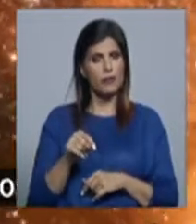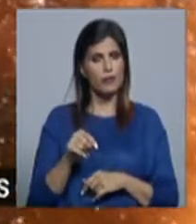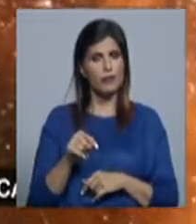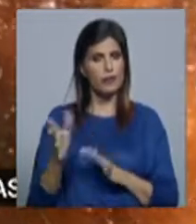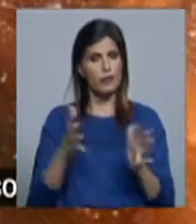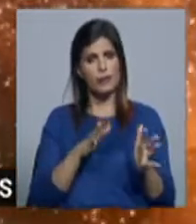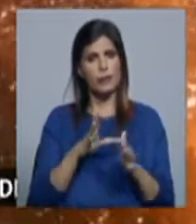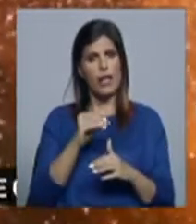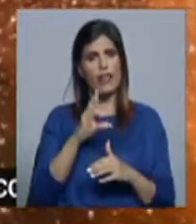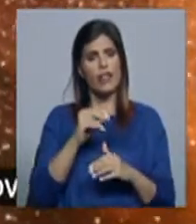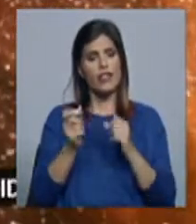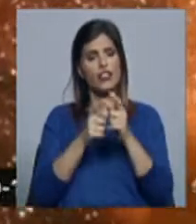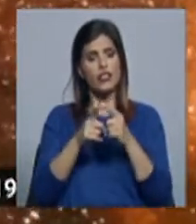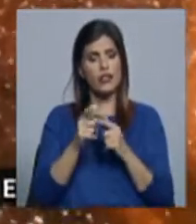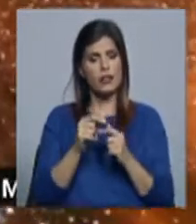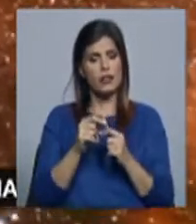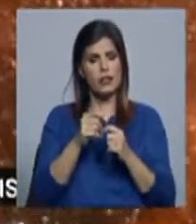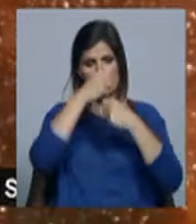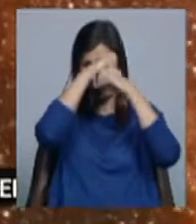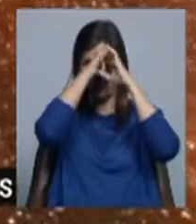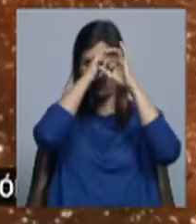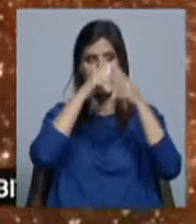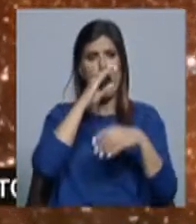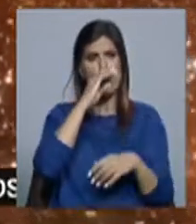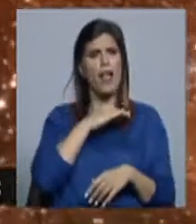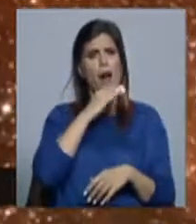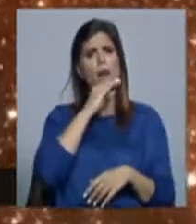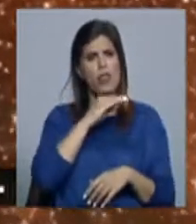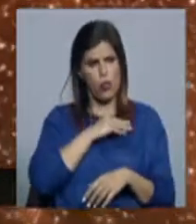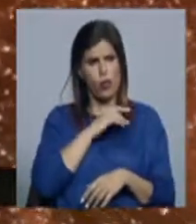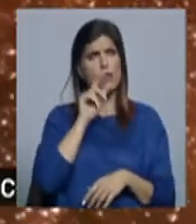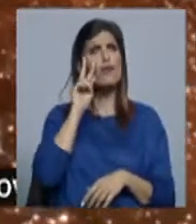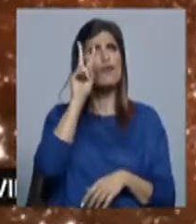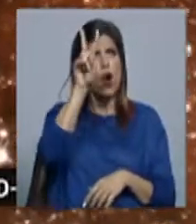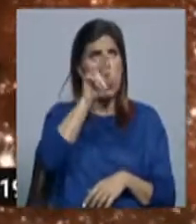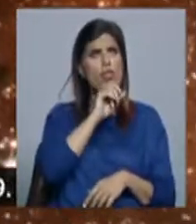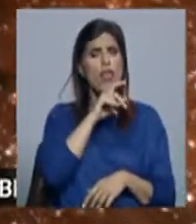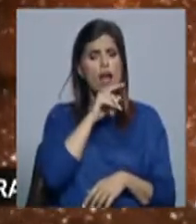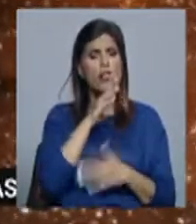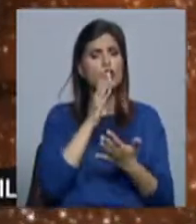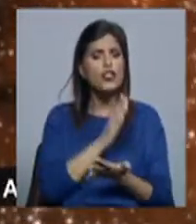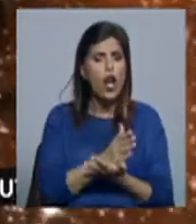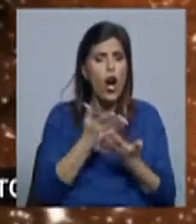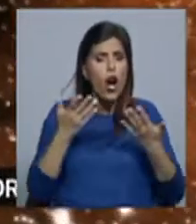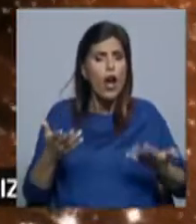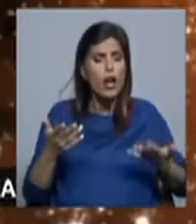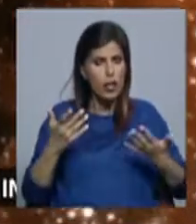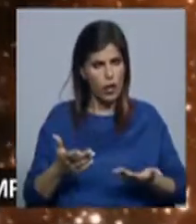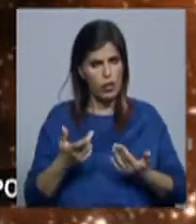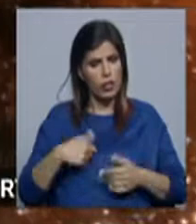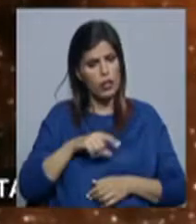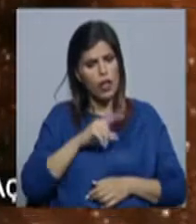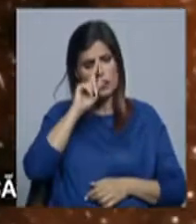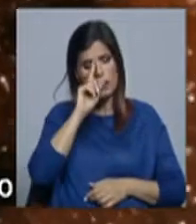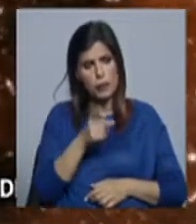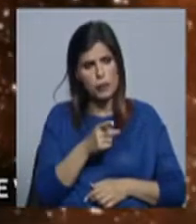uma dezena de estrelas, que até mesmo telescópios amadores conseguem identificar, a verdade é que só agora é que nós temos a identificação